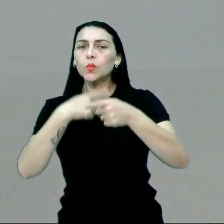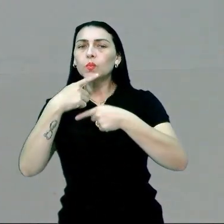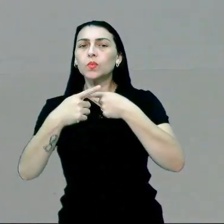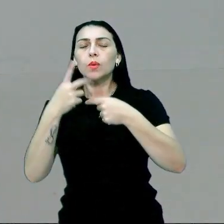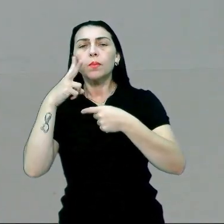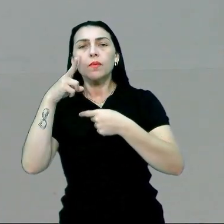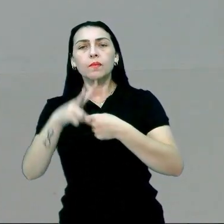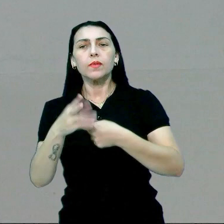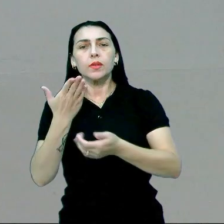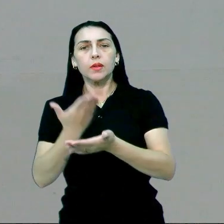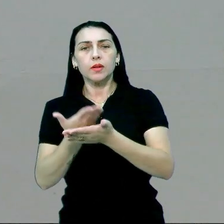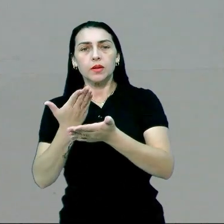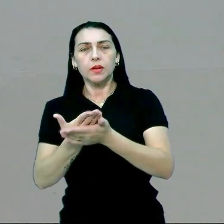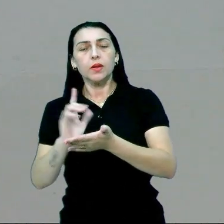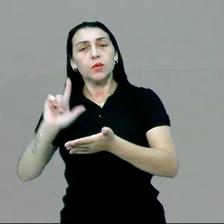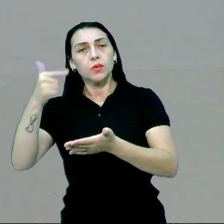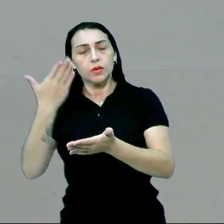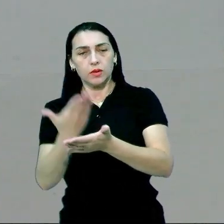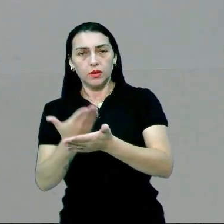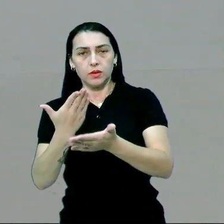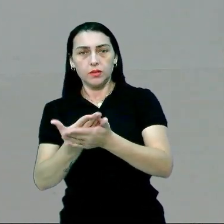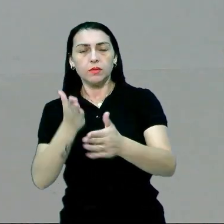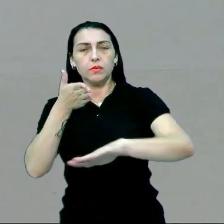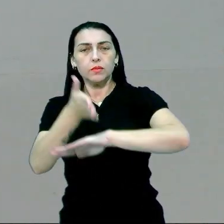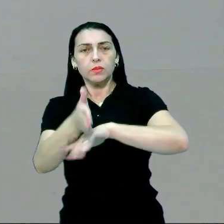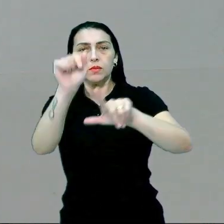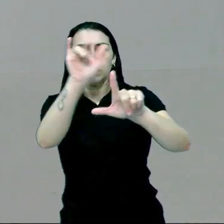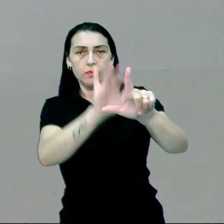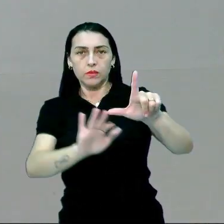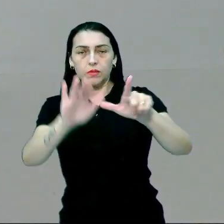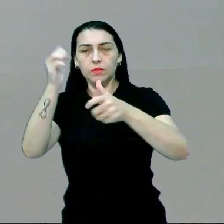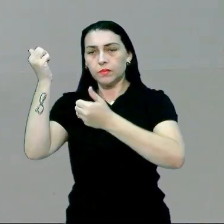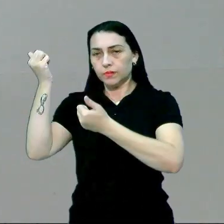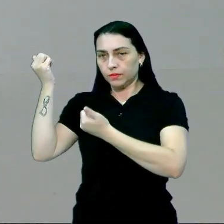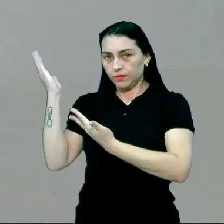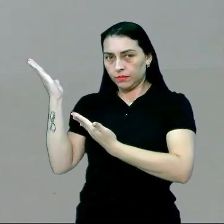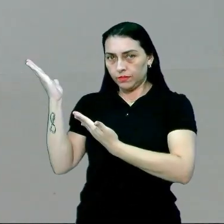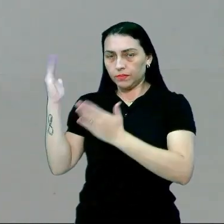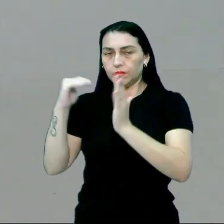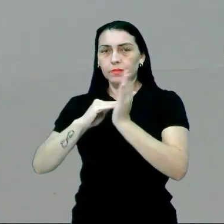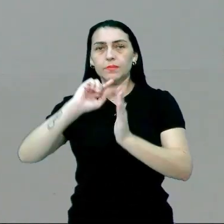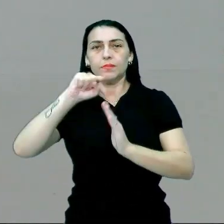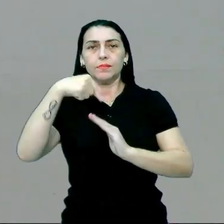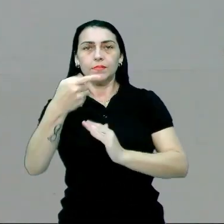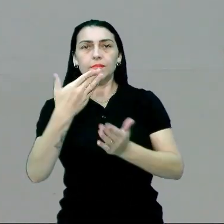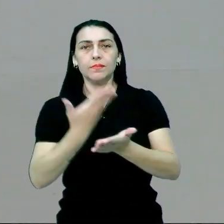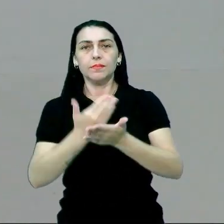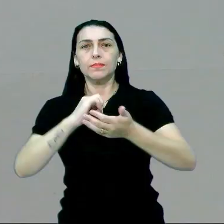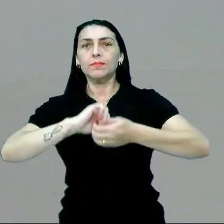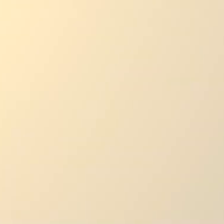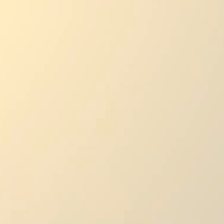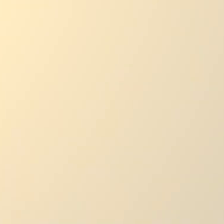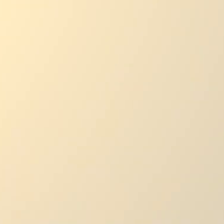para rever essa aula ou as demais aulas, acessem as nossas plataformas e até mais.